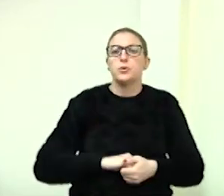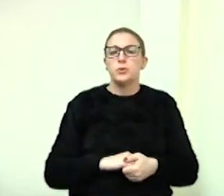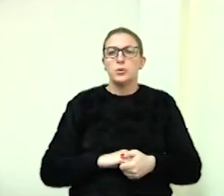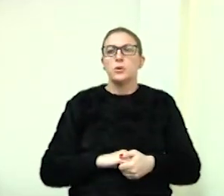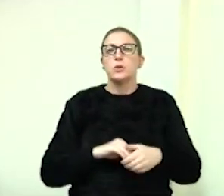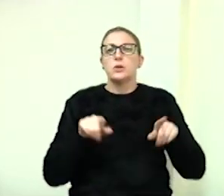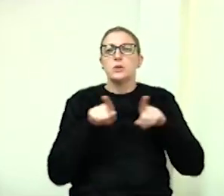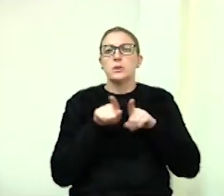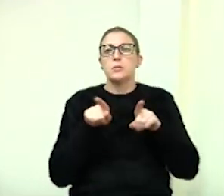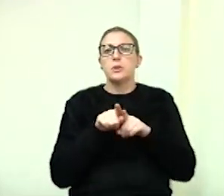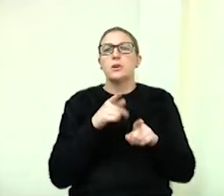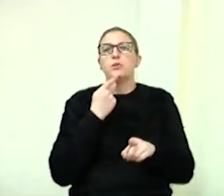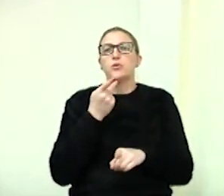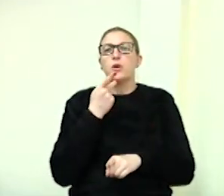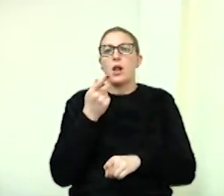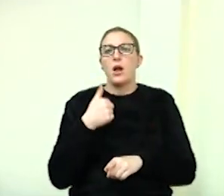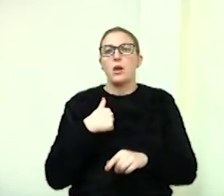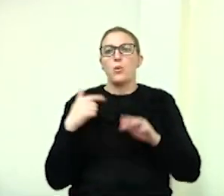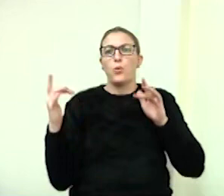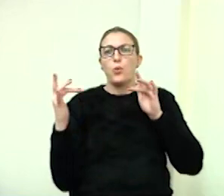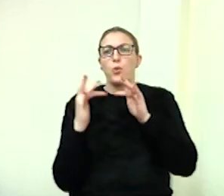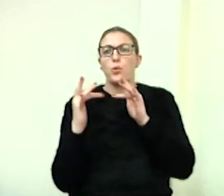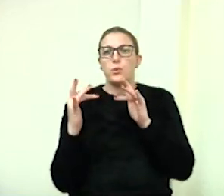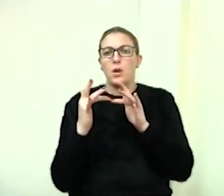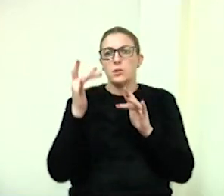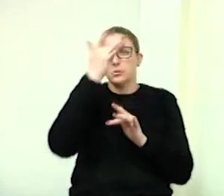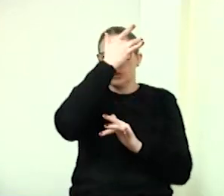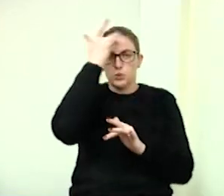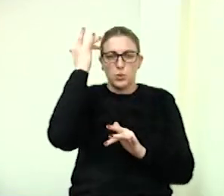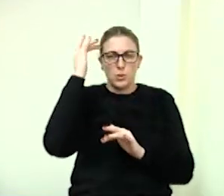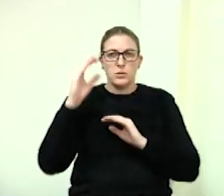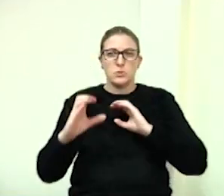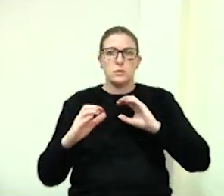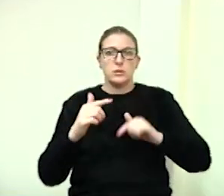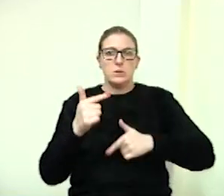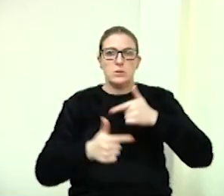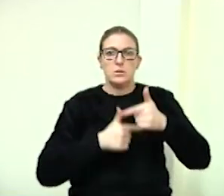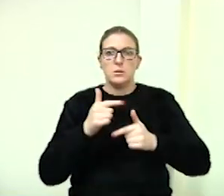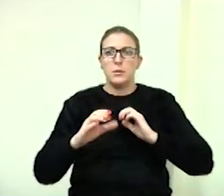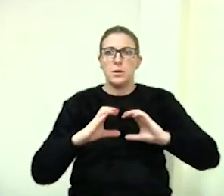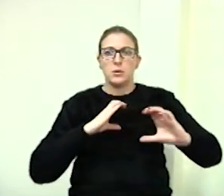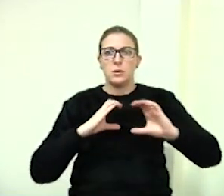Acrescentar também que, em contato com o pessoal da coordenadoria, eles nos esclareceram que, inclusive,